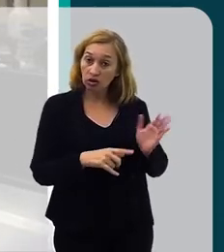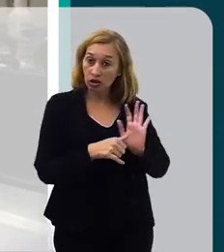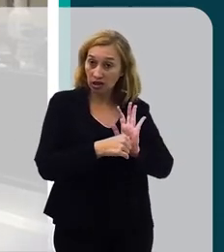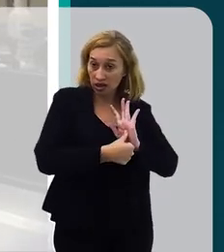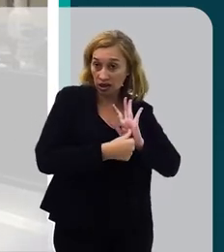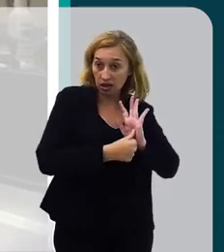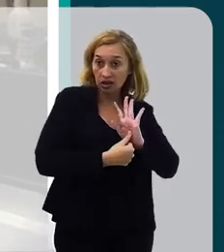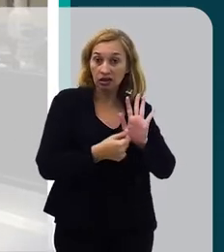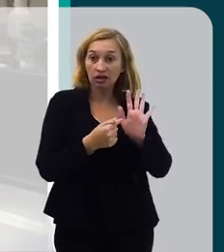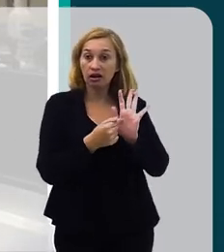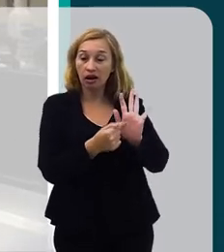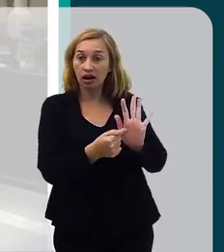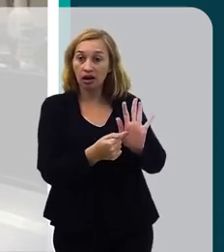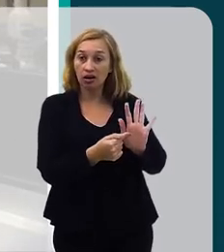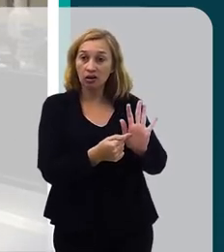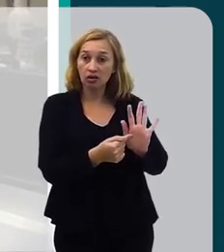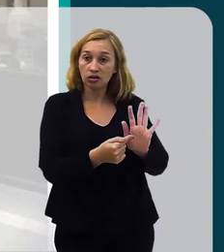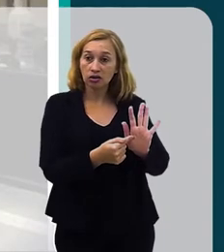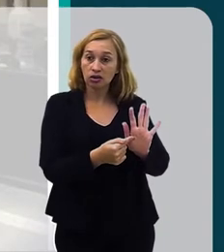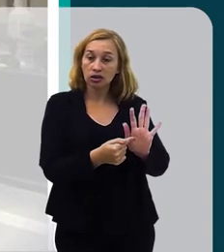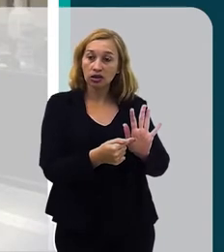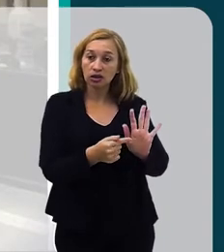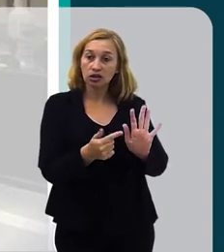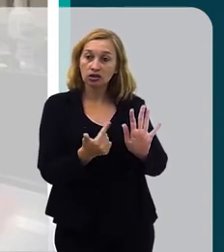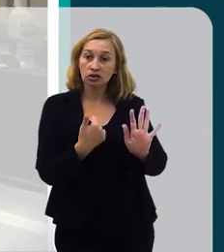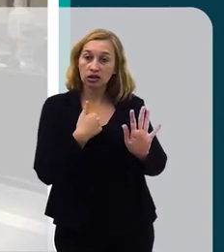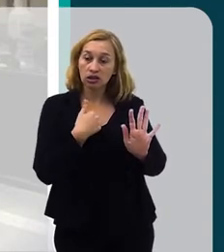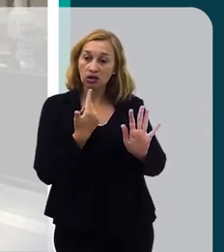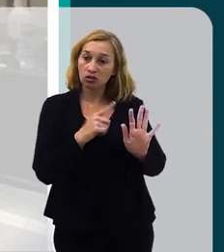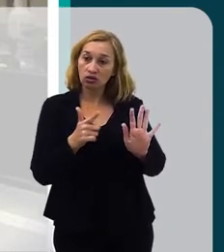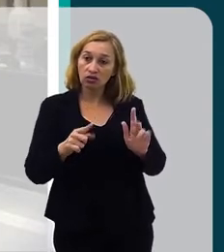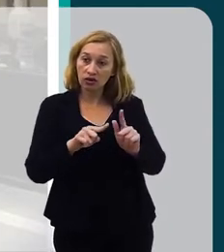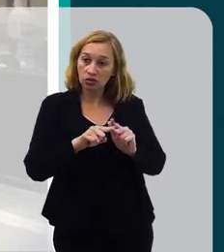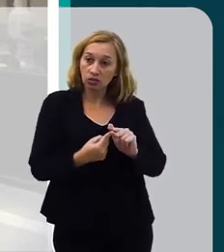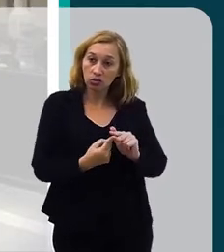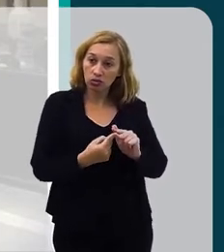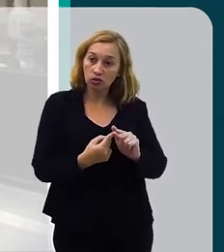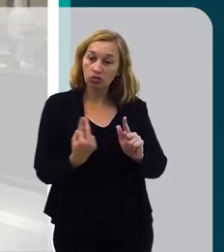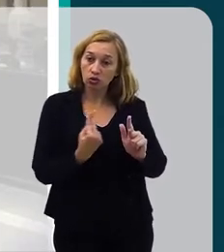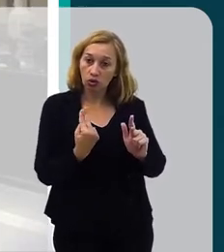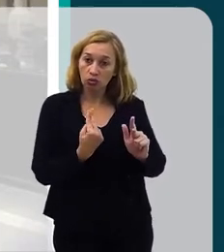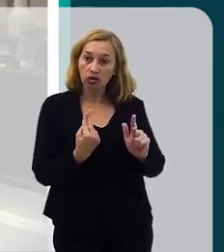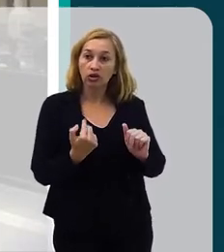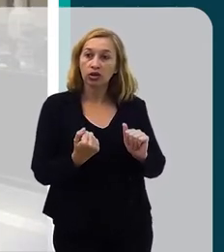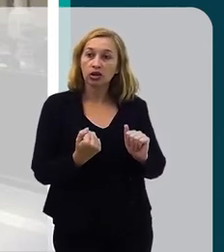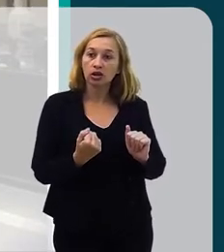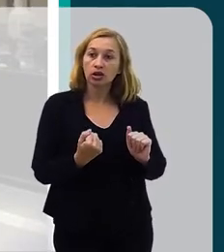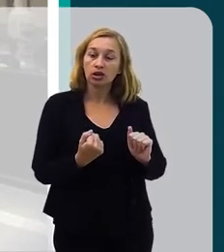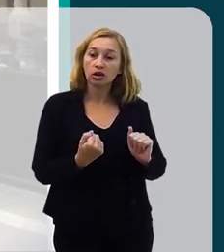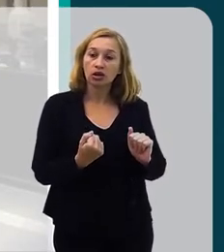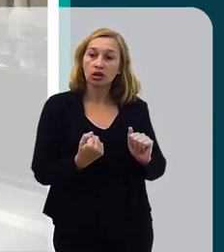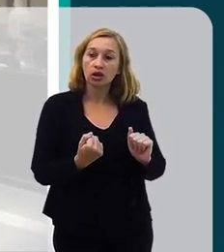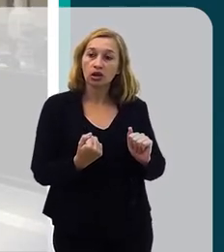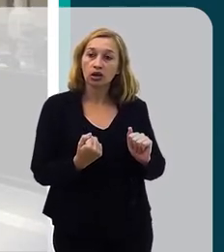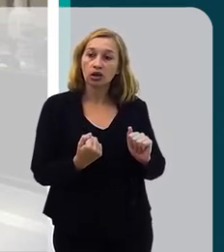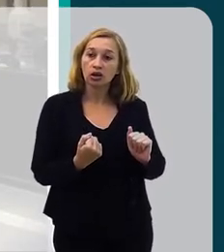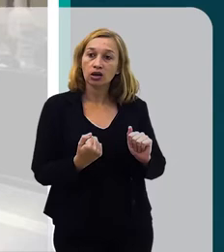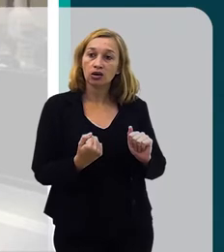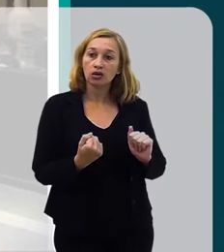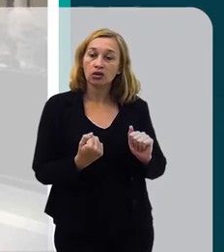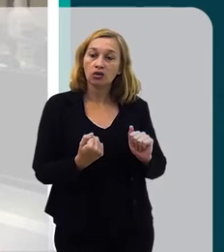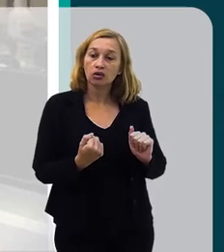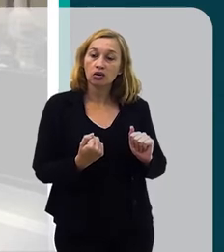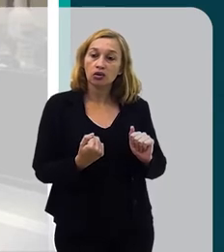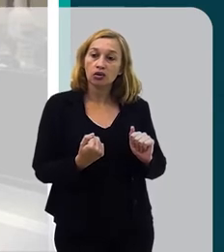meu RG vai estar lá escrito se eu não tivesse alterado um nome.